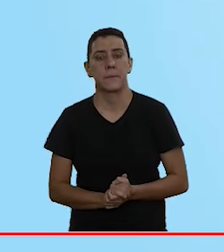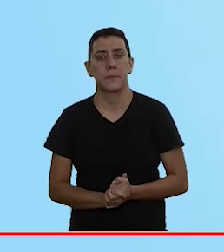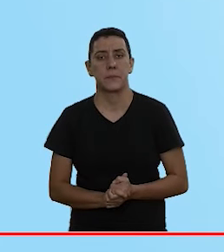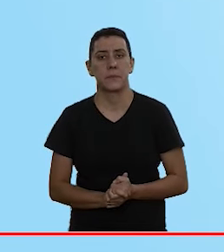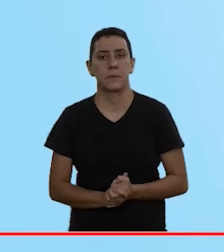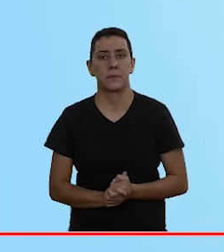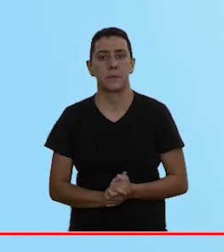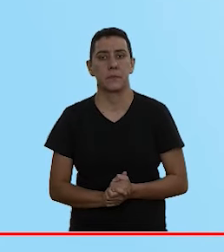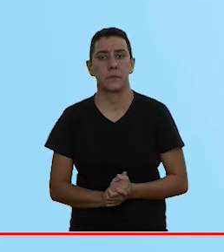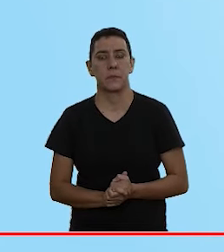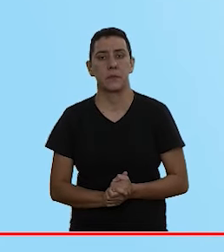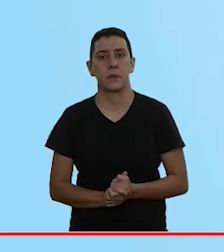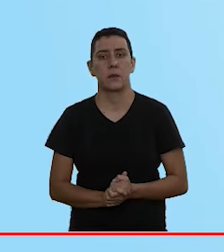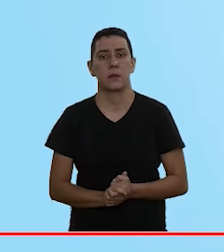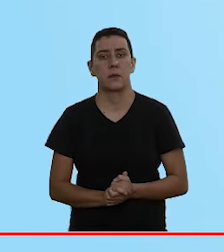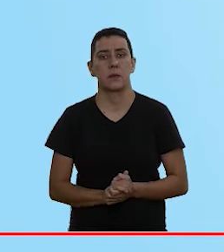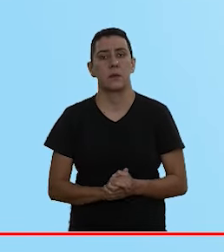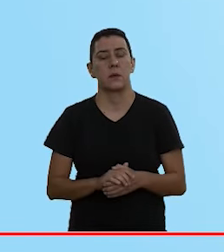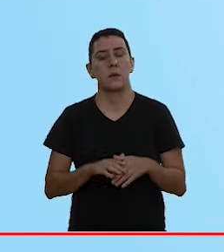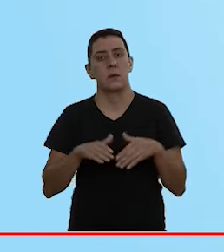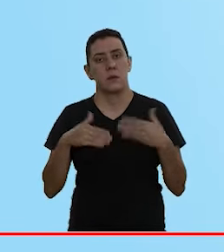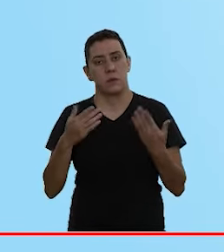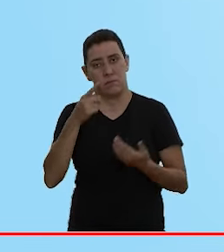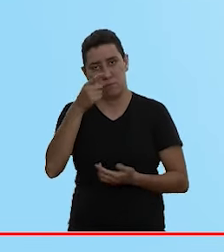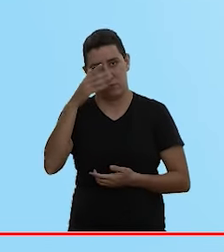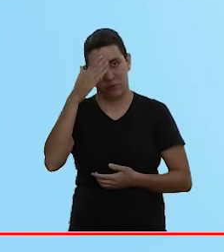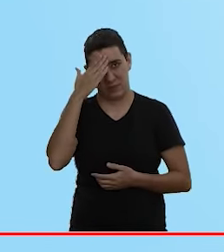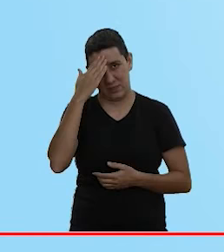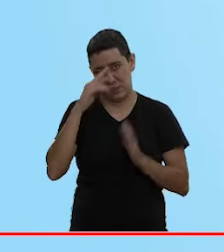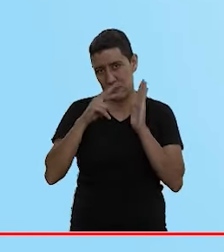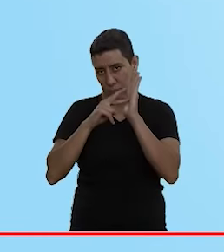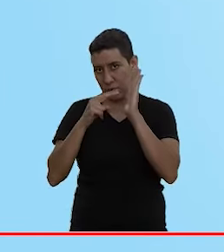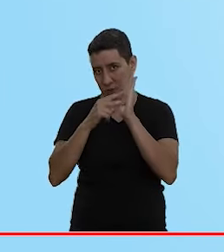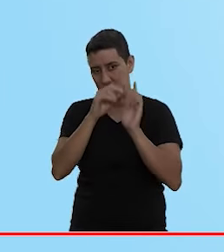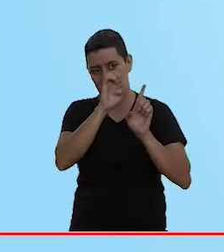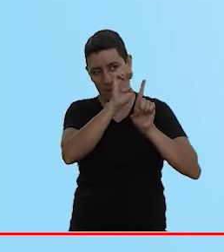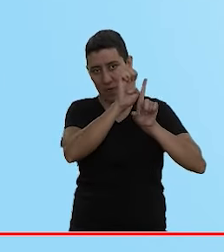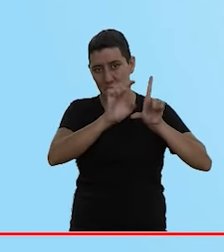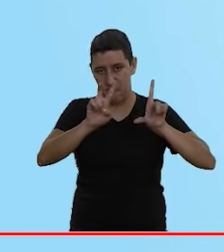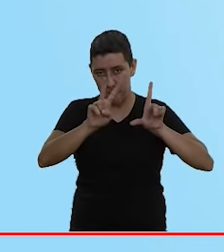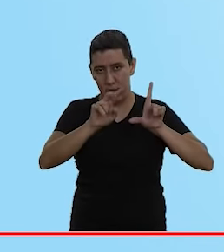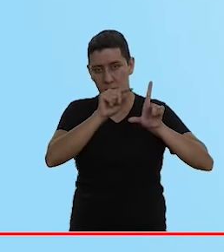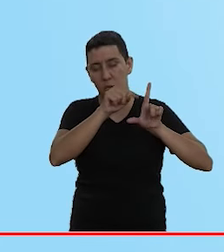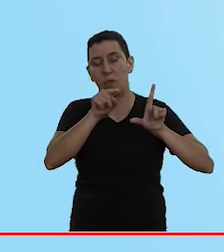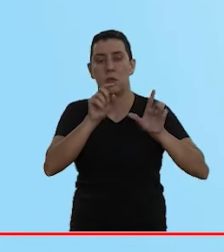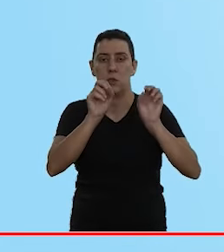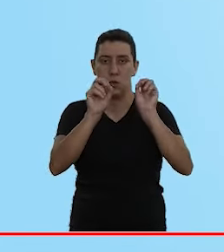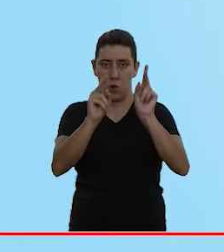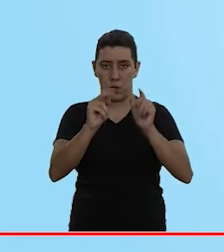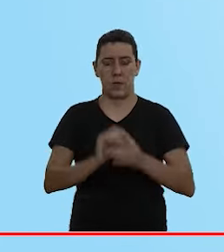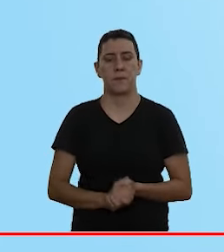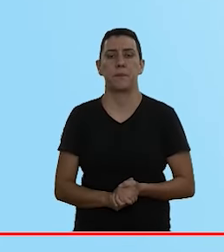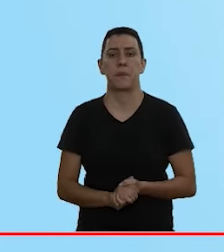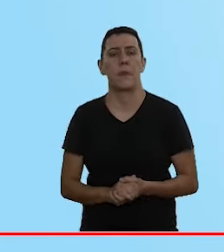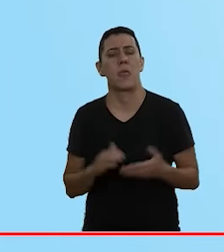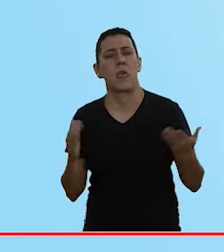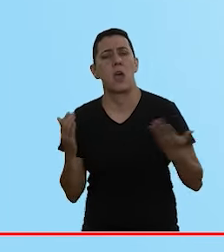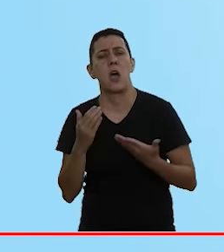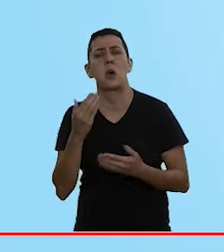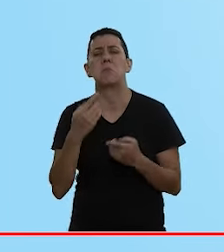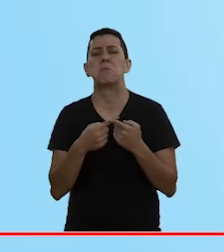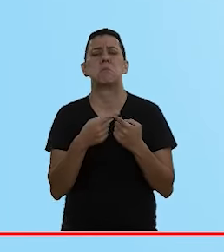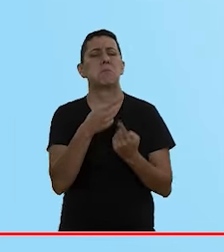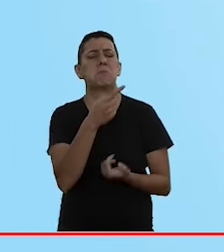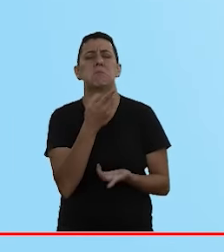E, bom, definido o que é curva IV, por que é importante a gente saber, né, a gente